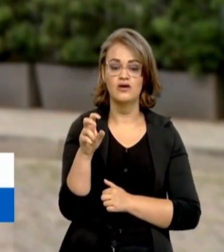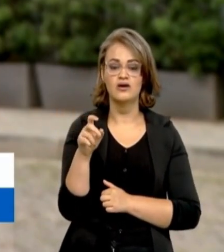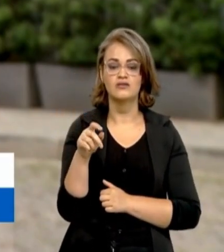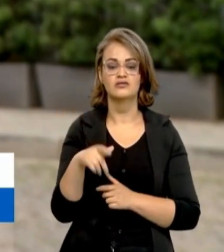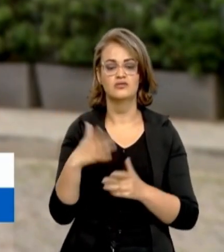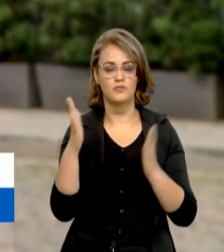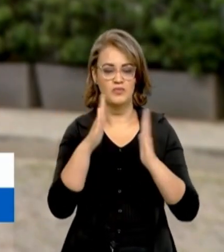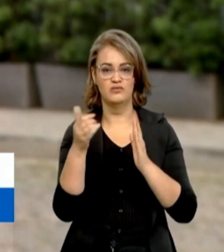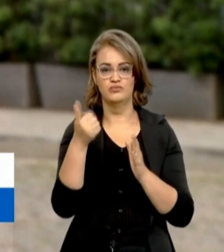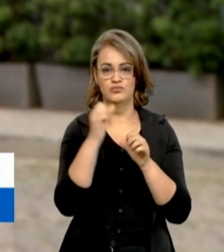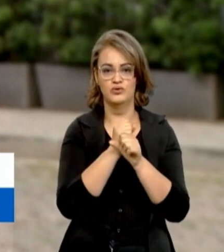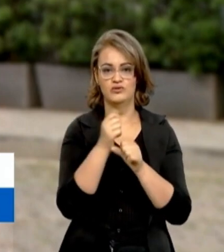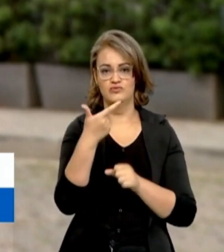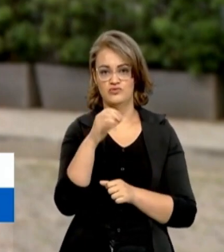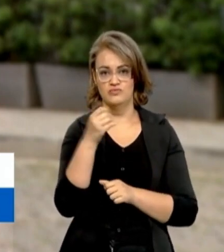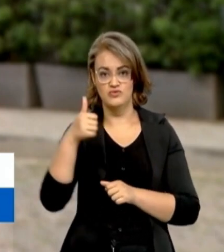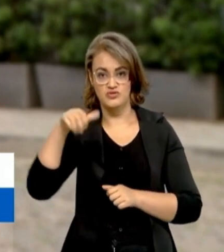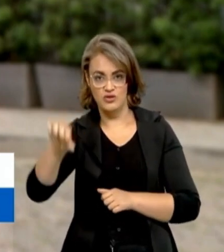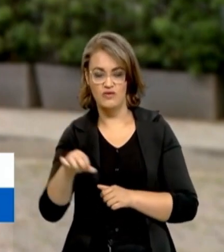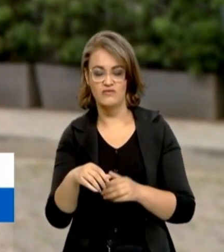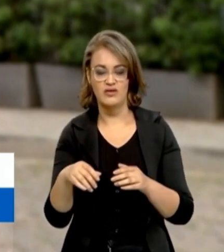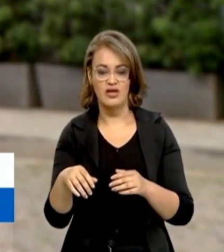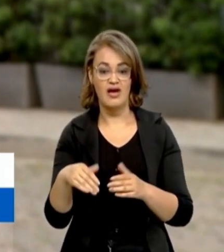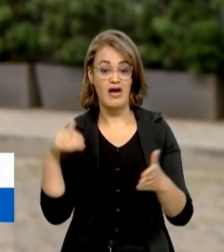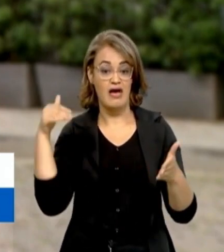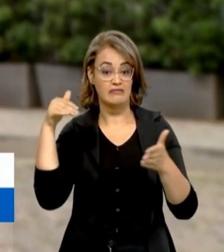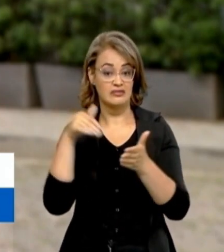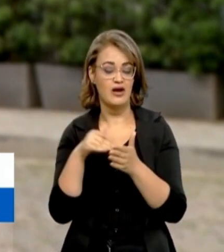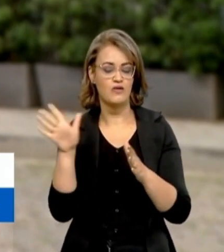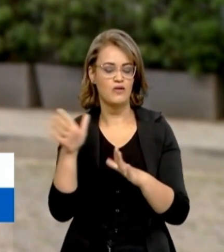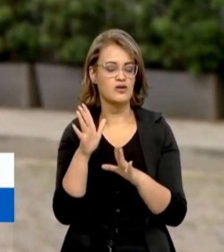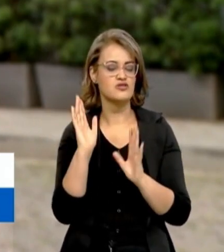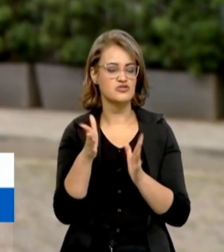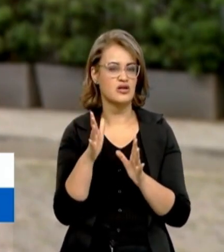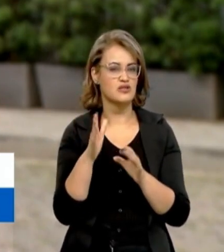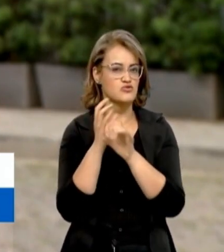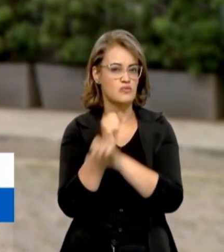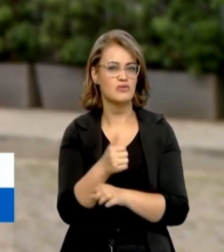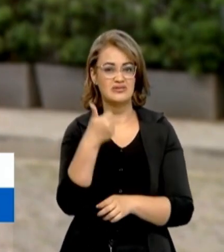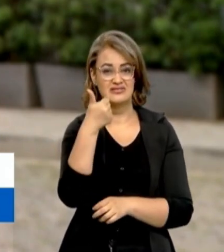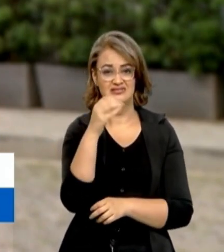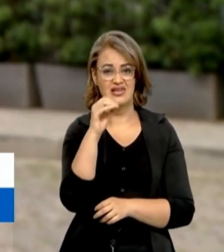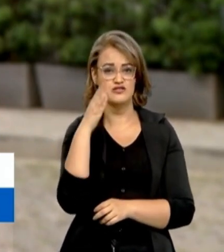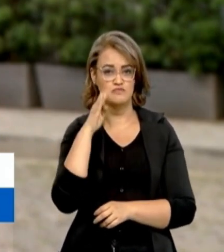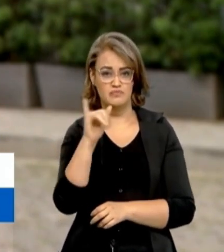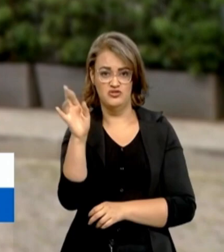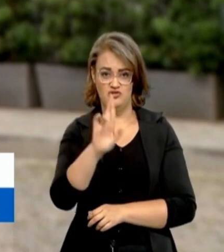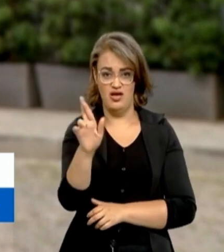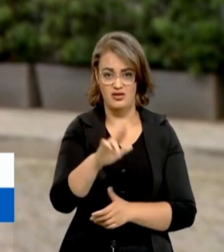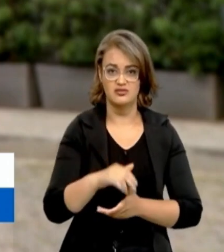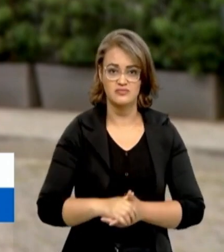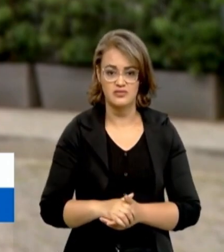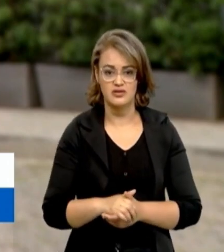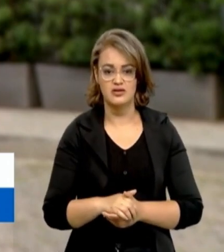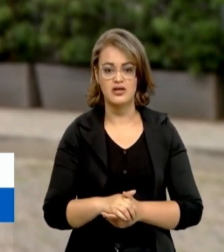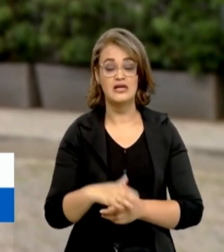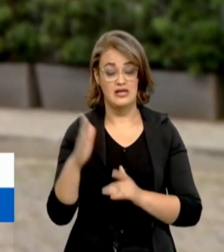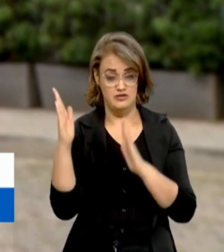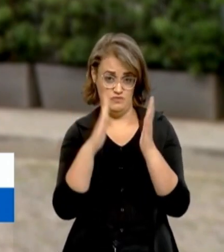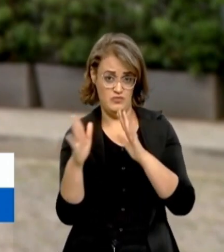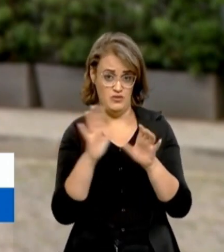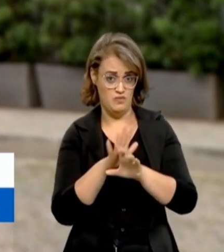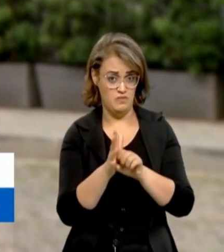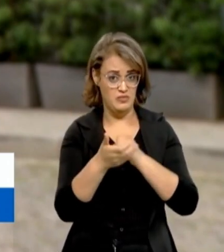desde 2019. Até aqui, já foram contratados 10 bilhões de reais para o setor de portos, que mesmo com a